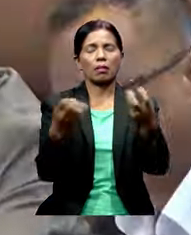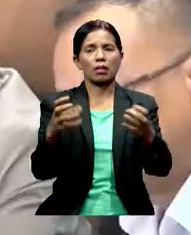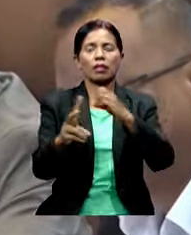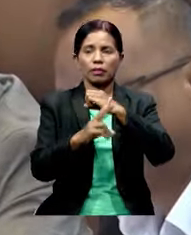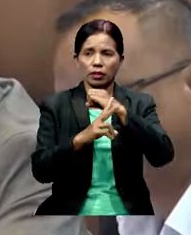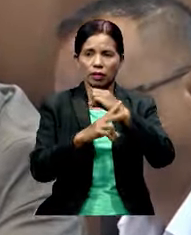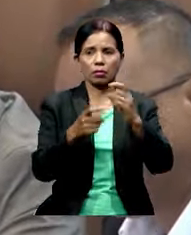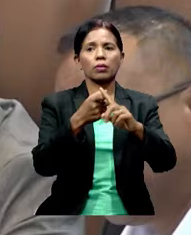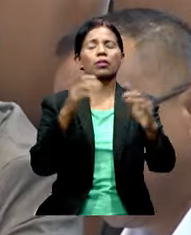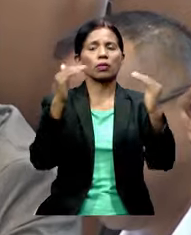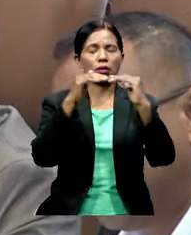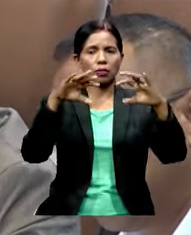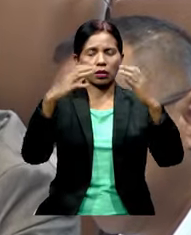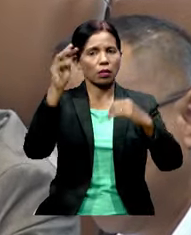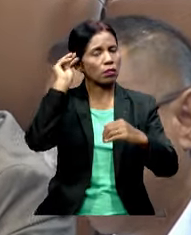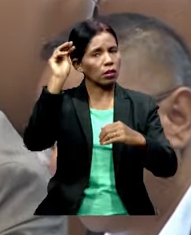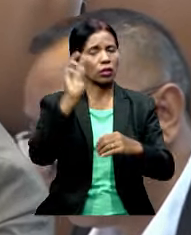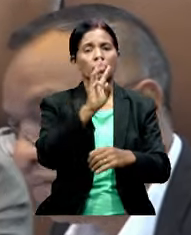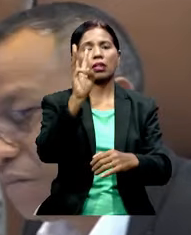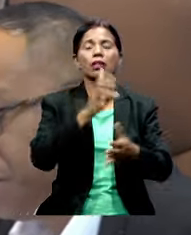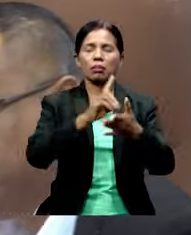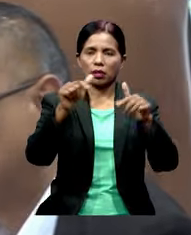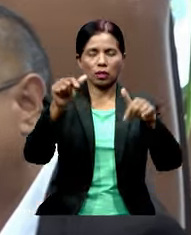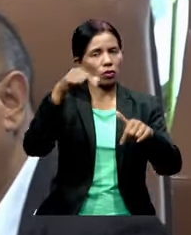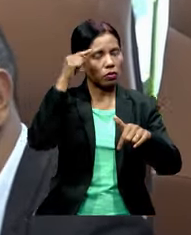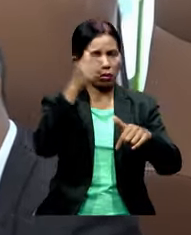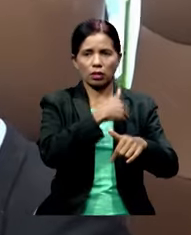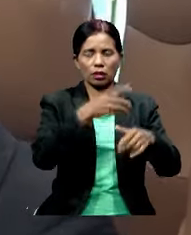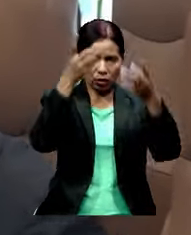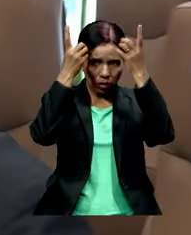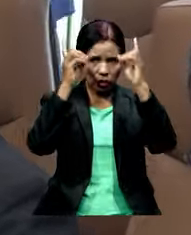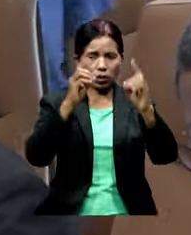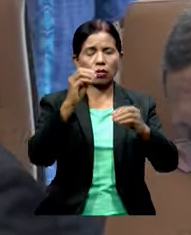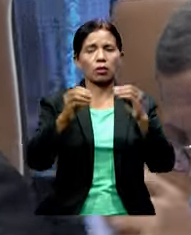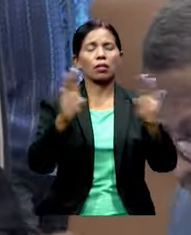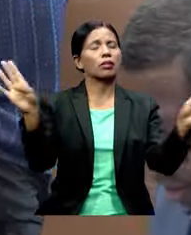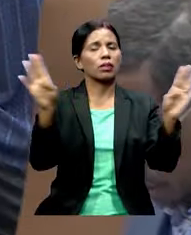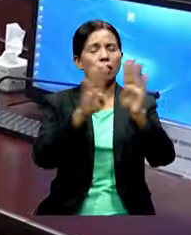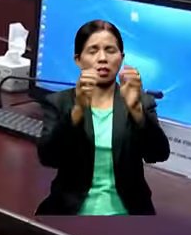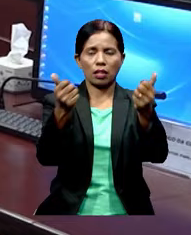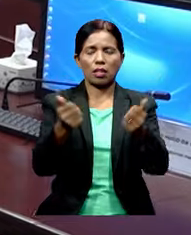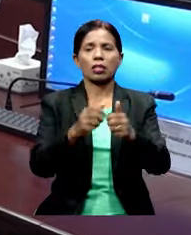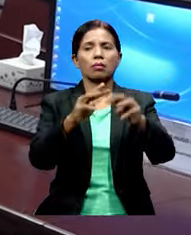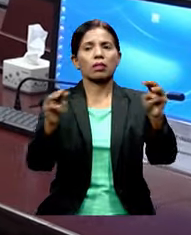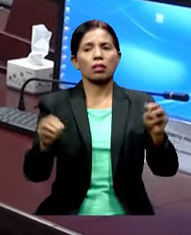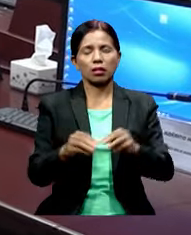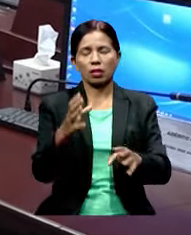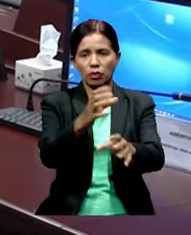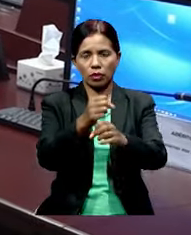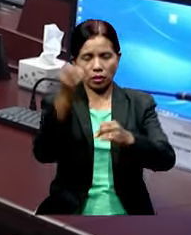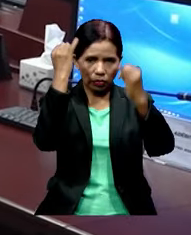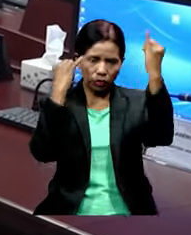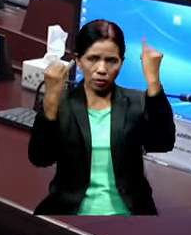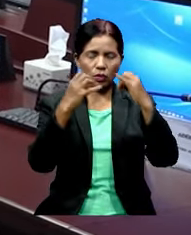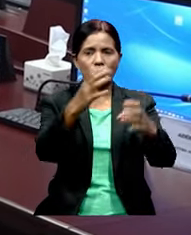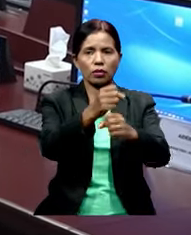beli usi renyau konselu ministro ya kuarta semana ne, governo sedau kia desijang kona ba atutaka arte marcial sira tamba sei rekolya informasaun ho di bele